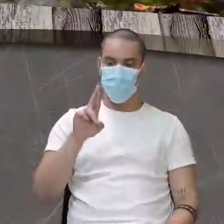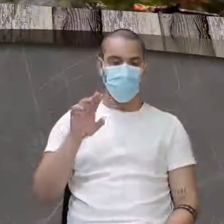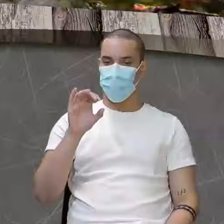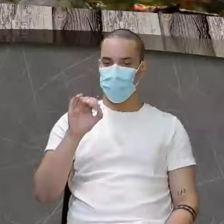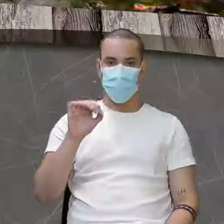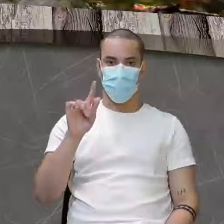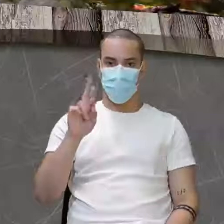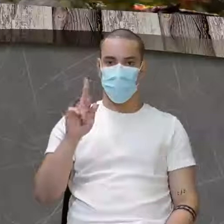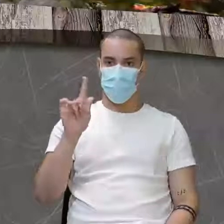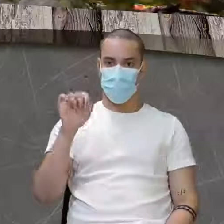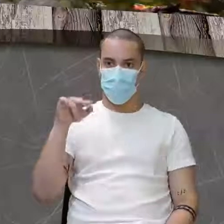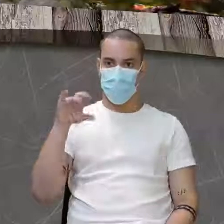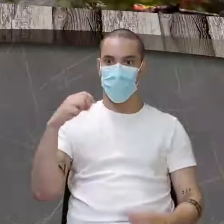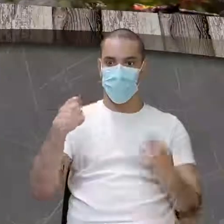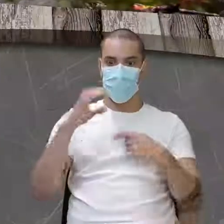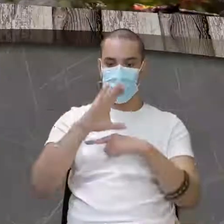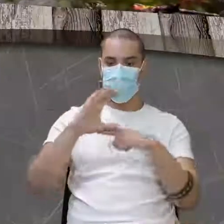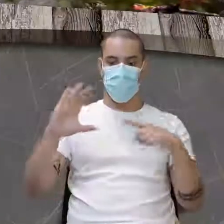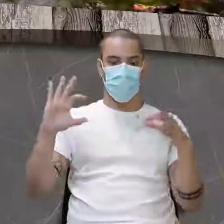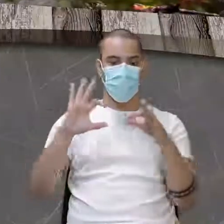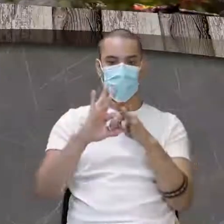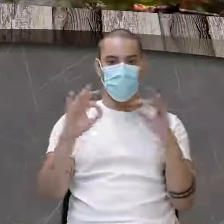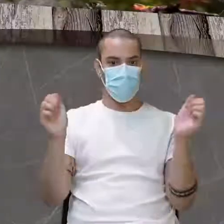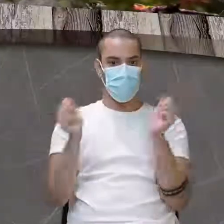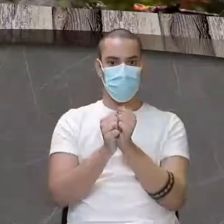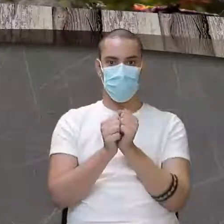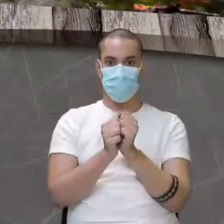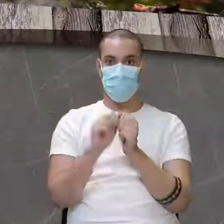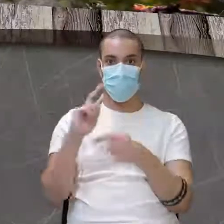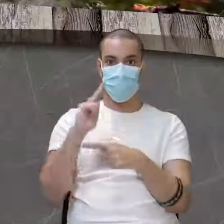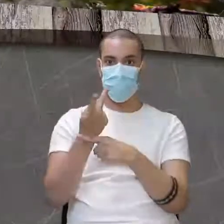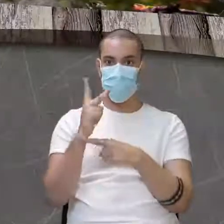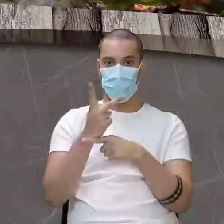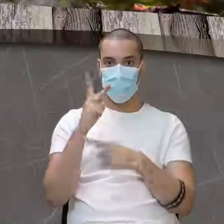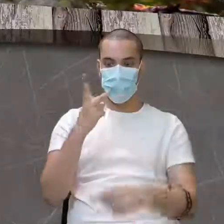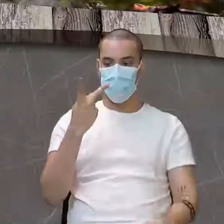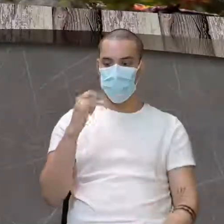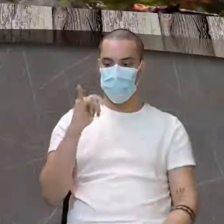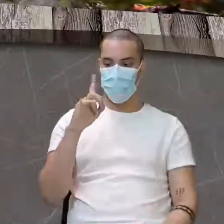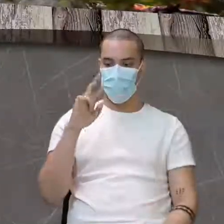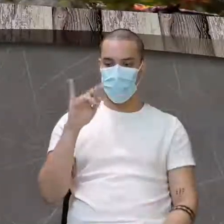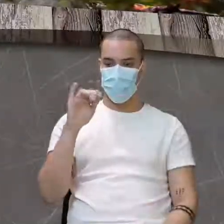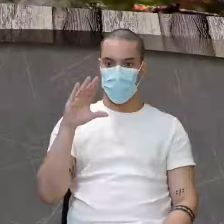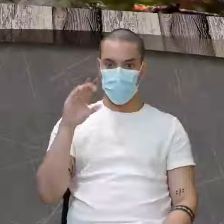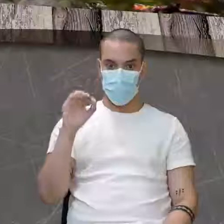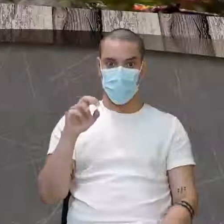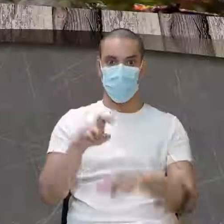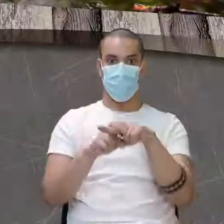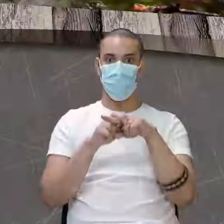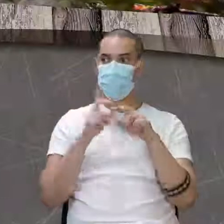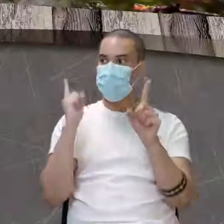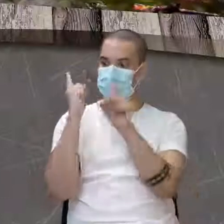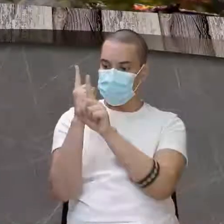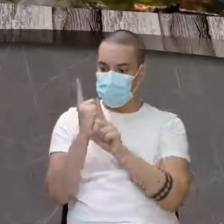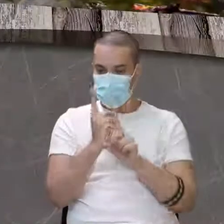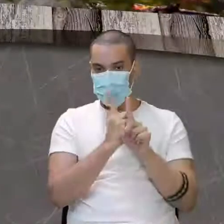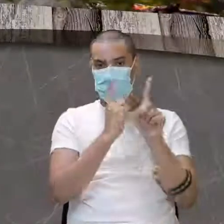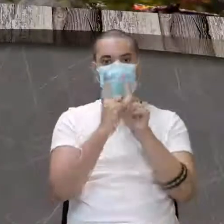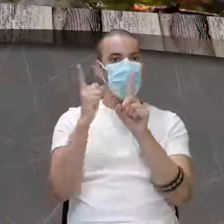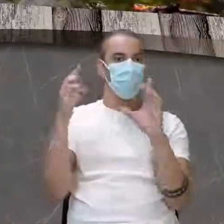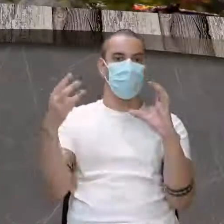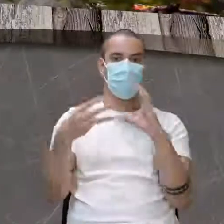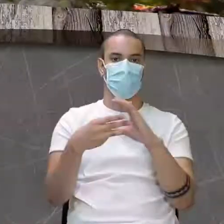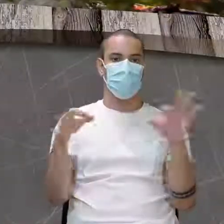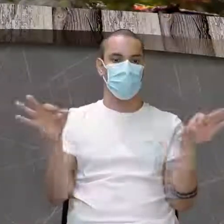esse carbono ligado sempre com hidrogênio. Quando você identifica uma molécula química, quando você tem carbono e